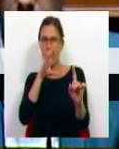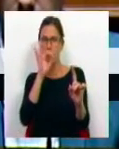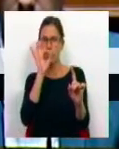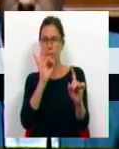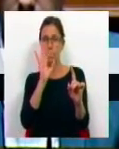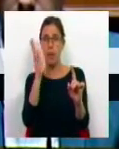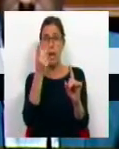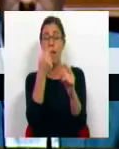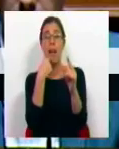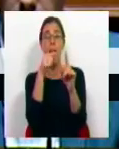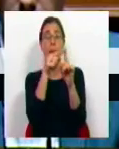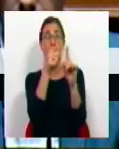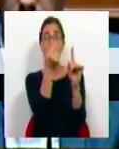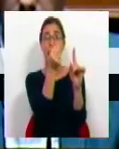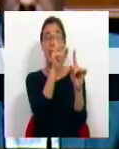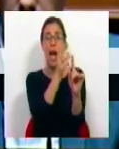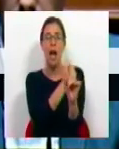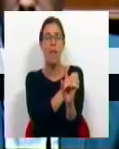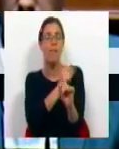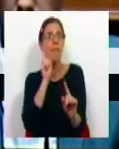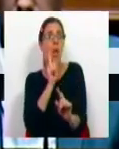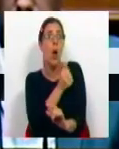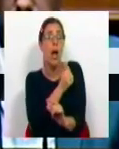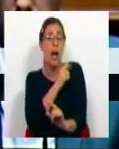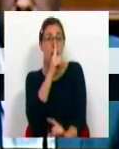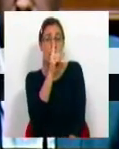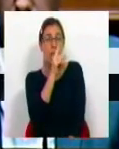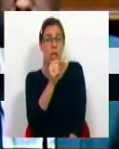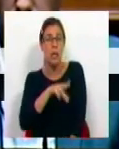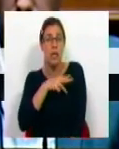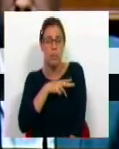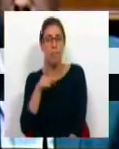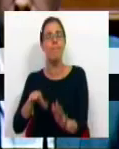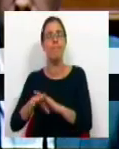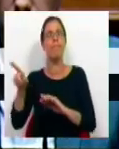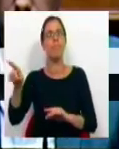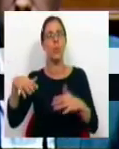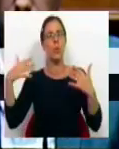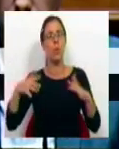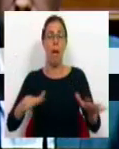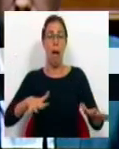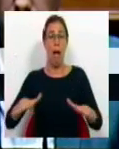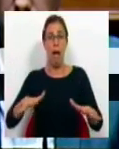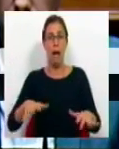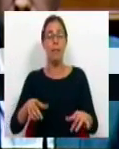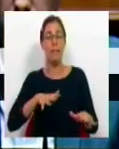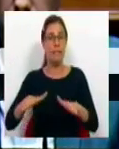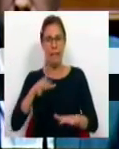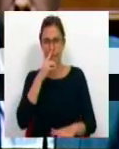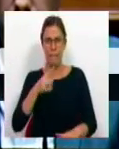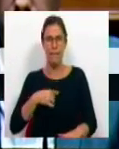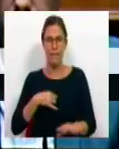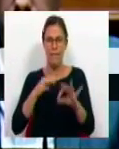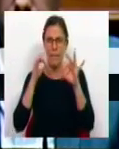à célebre taxa sobre o património imobiliário milionário que a direita mais patinou. E acho que patinou